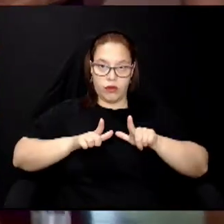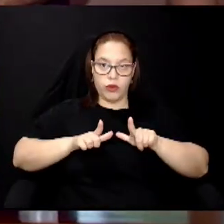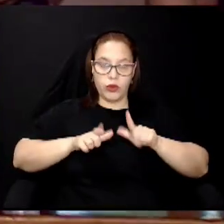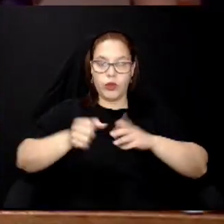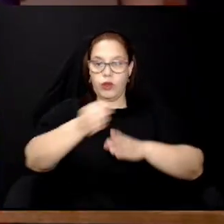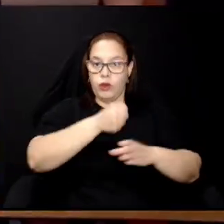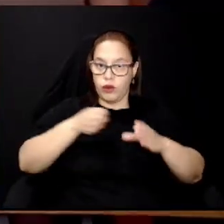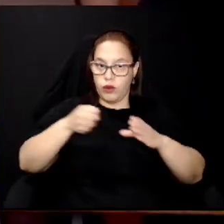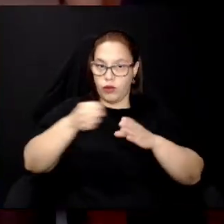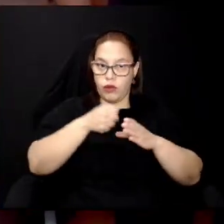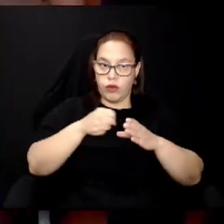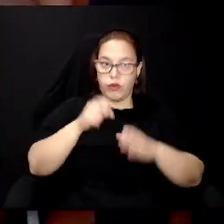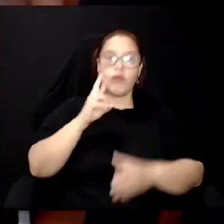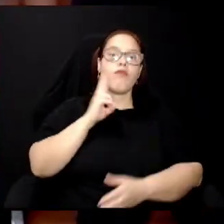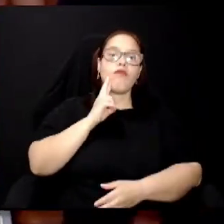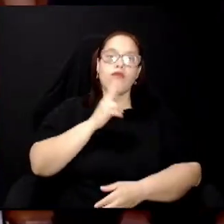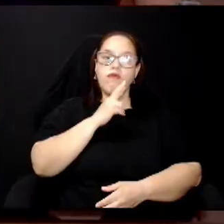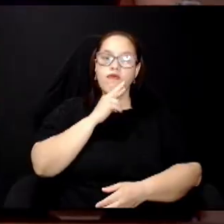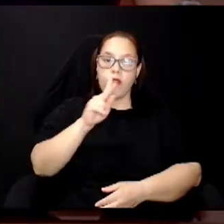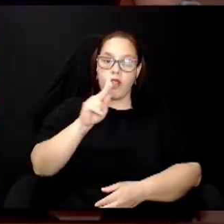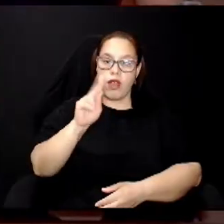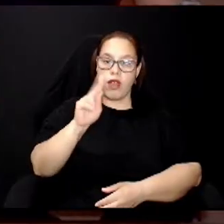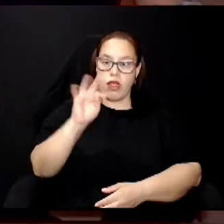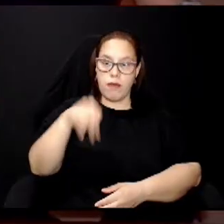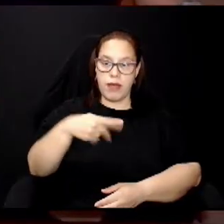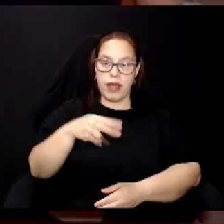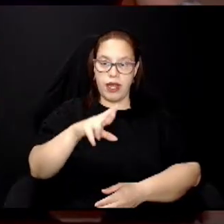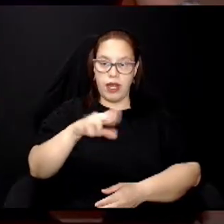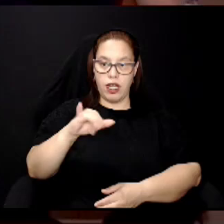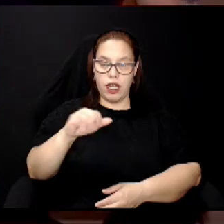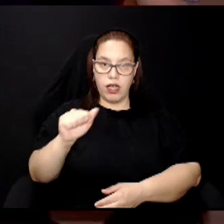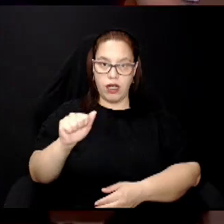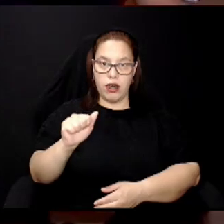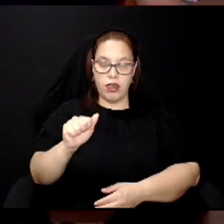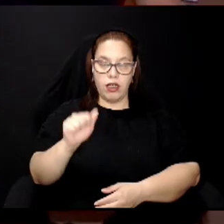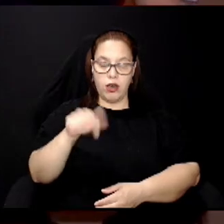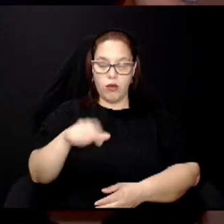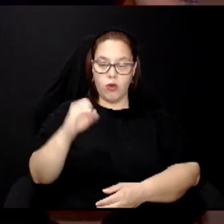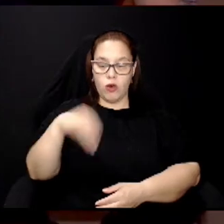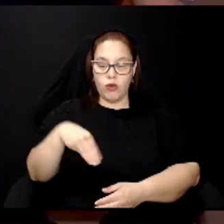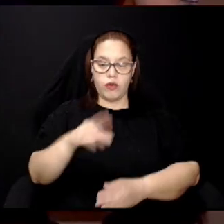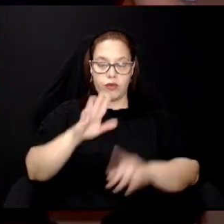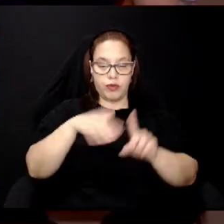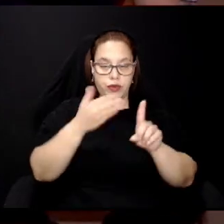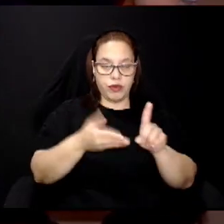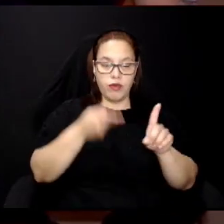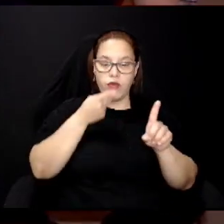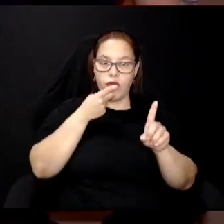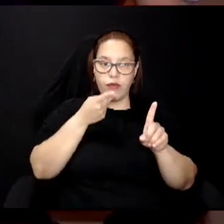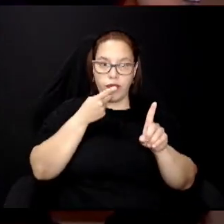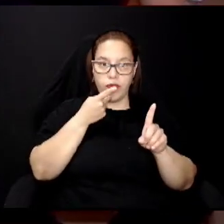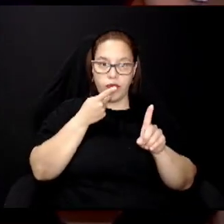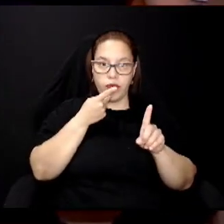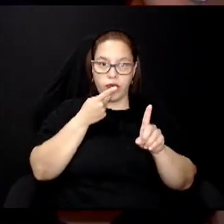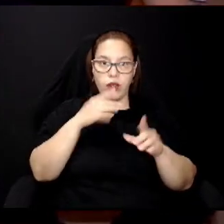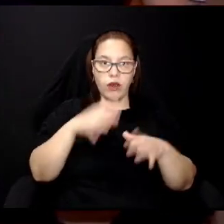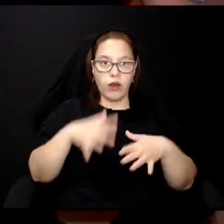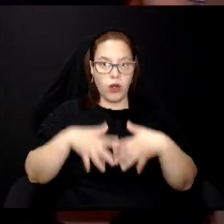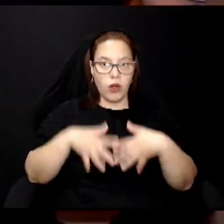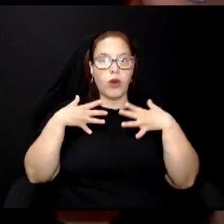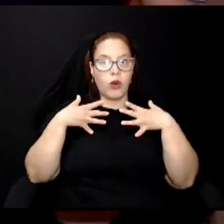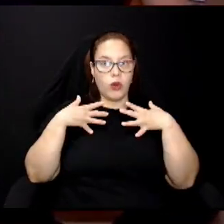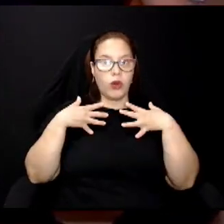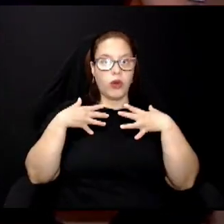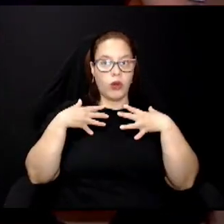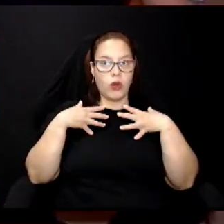ao restaurante Temaqueria.com. Essa homenagem que eu falo com muito orgulho, pelo